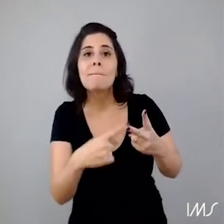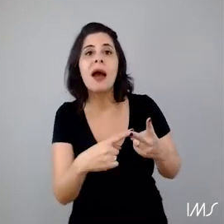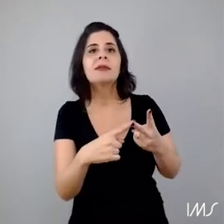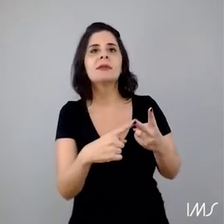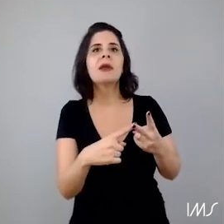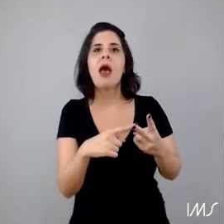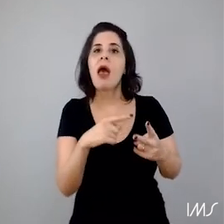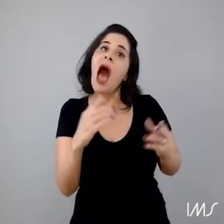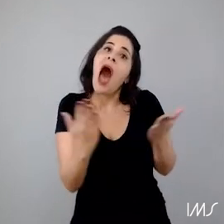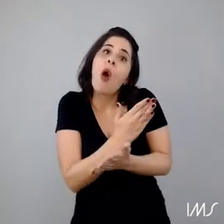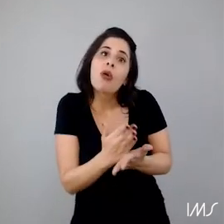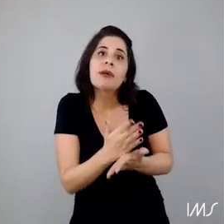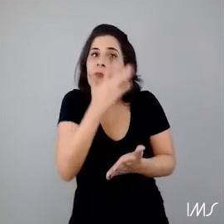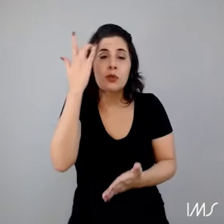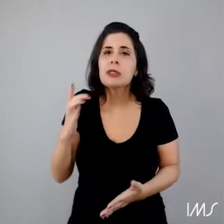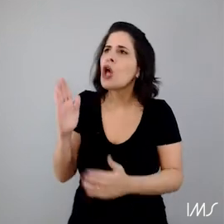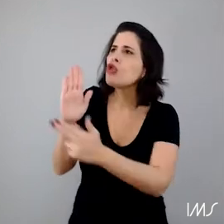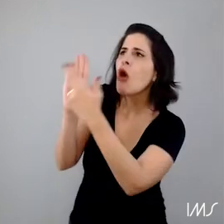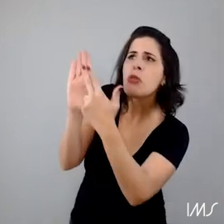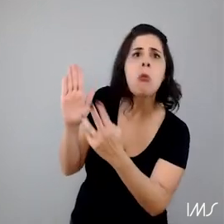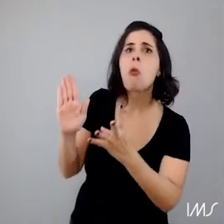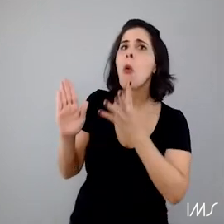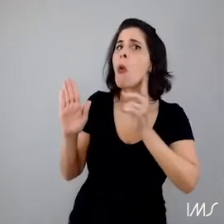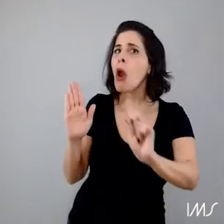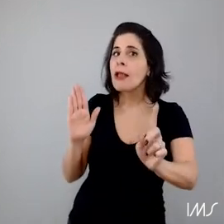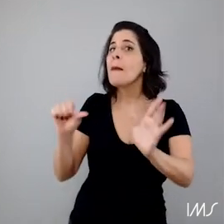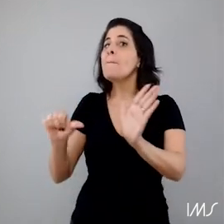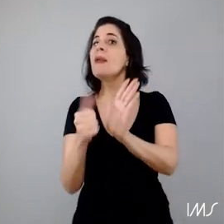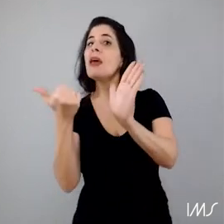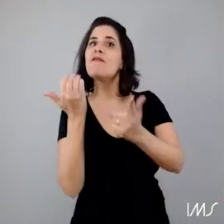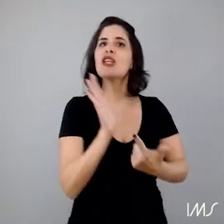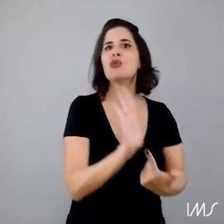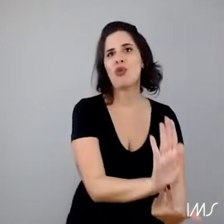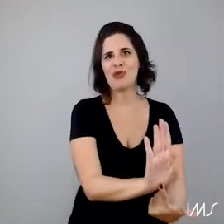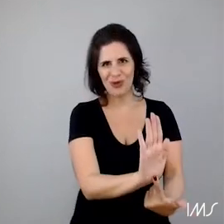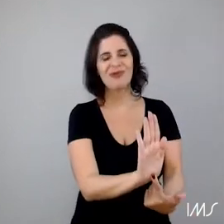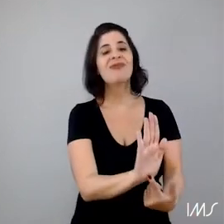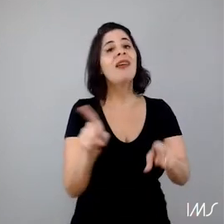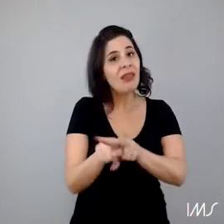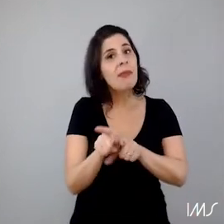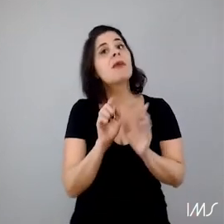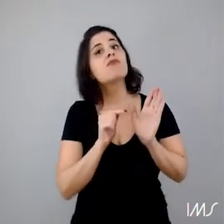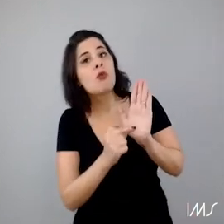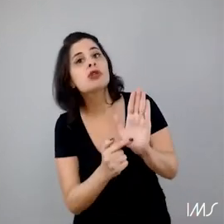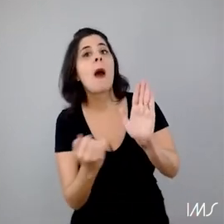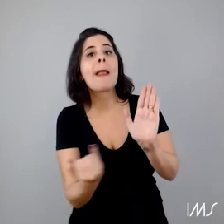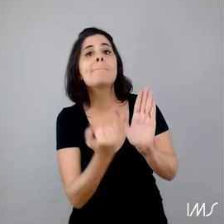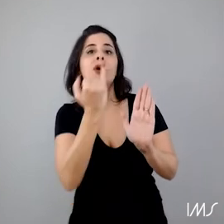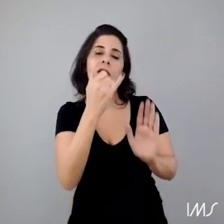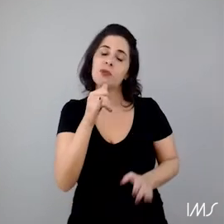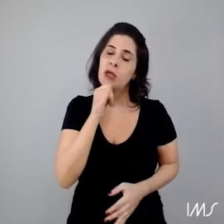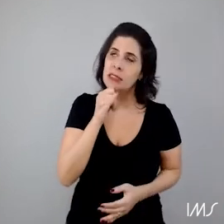e as pioneiras que são feitas com nomes da alçada e da importância desses fotógrafos